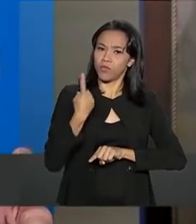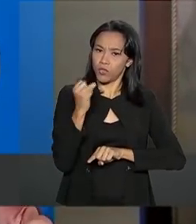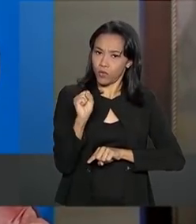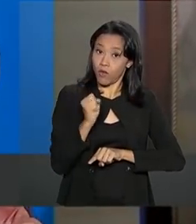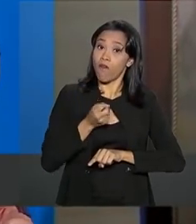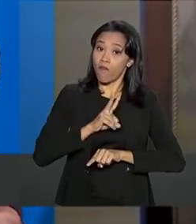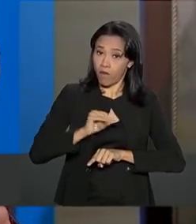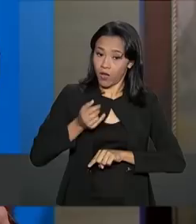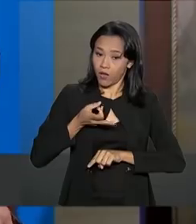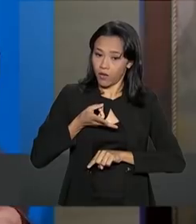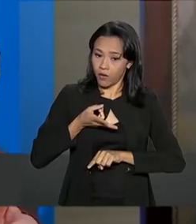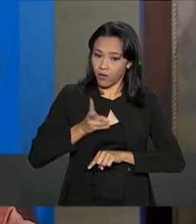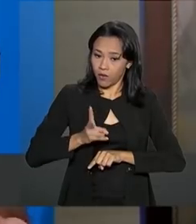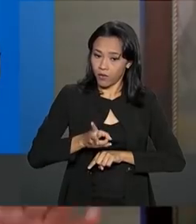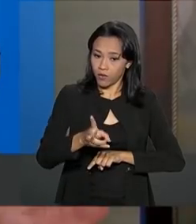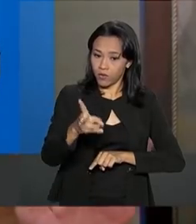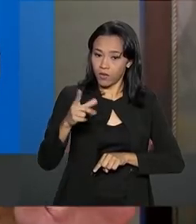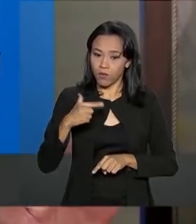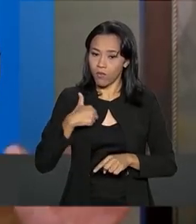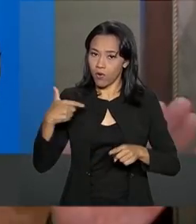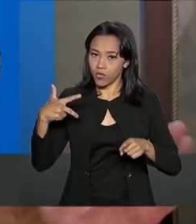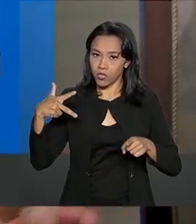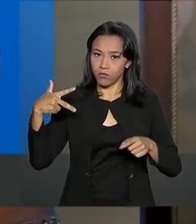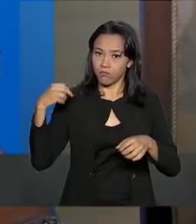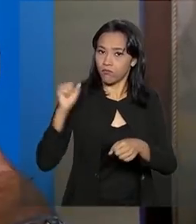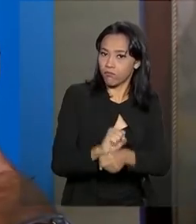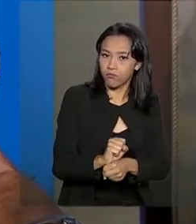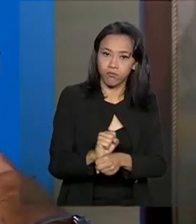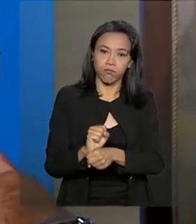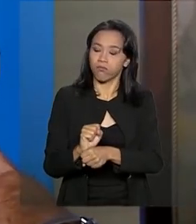gente não pode interromper isso, não pode,